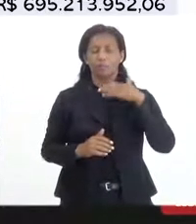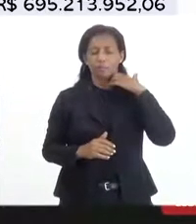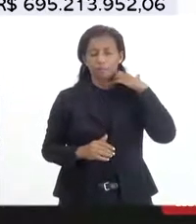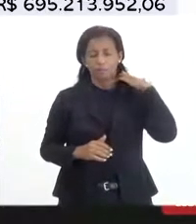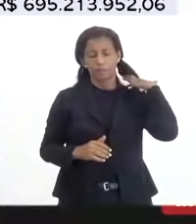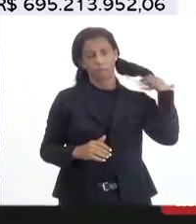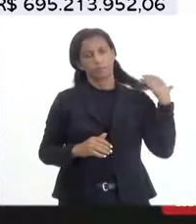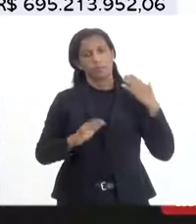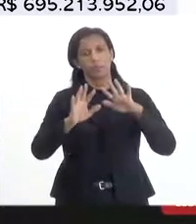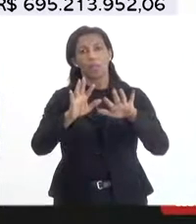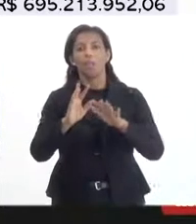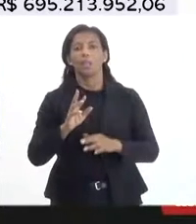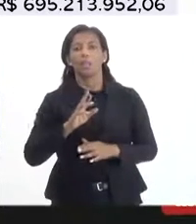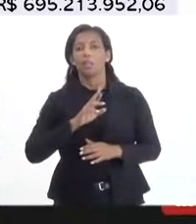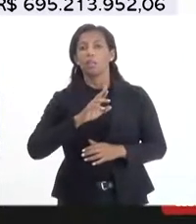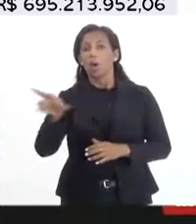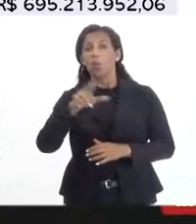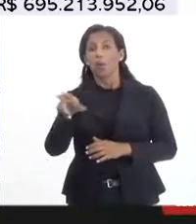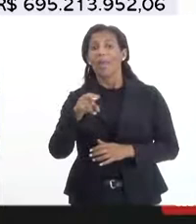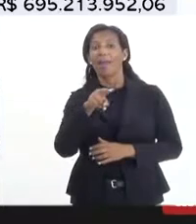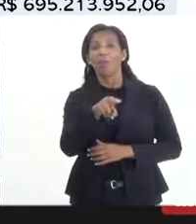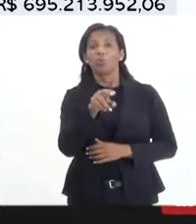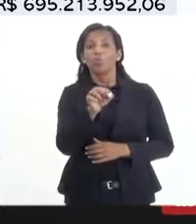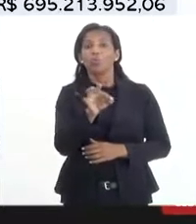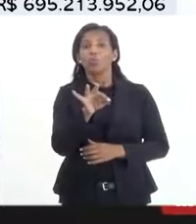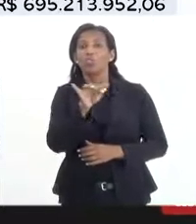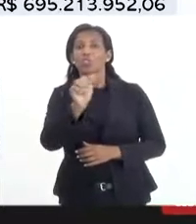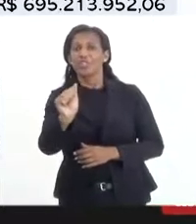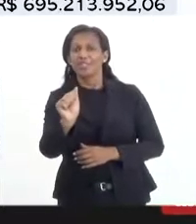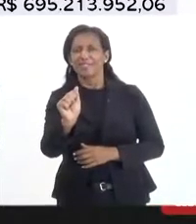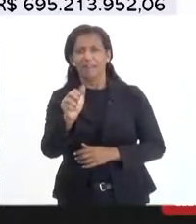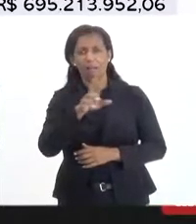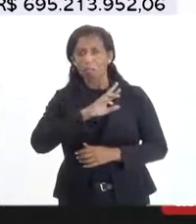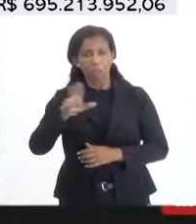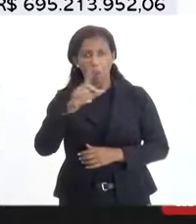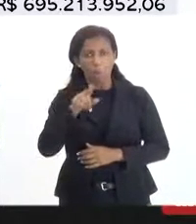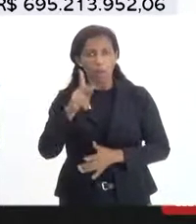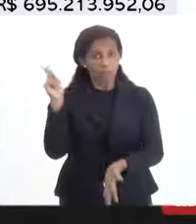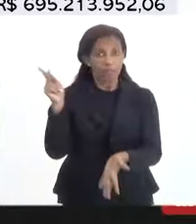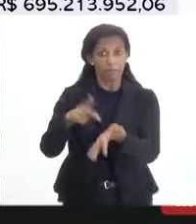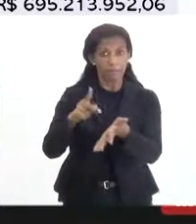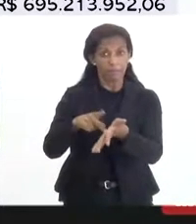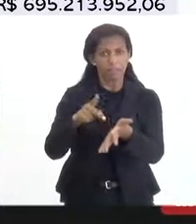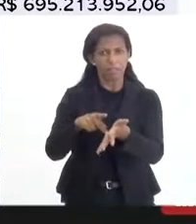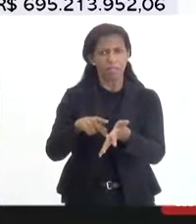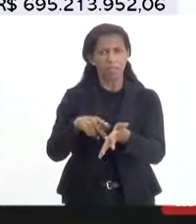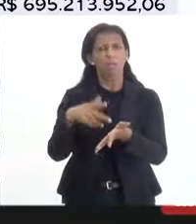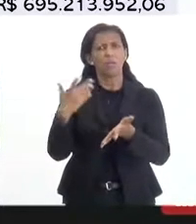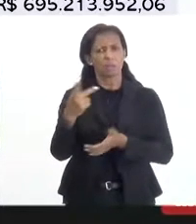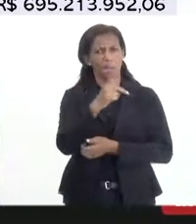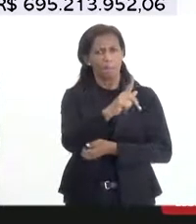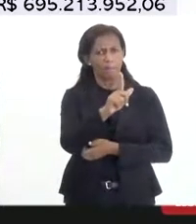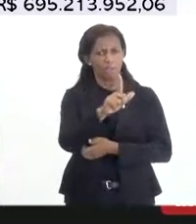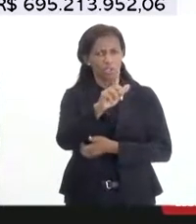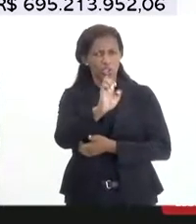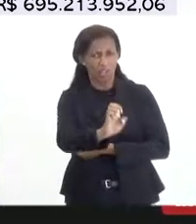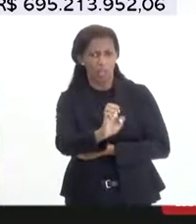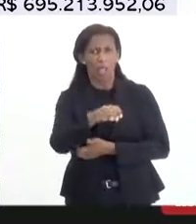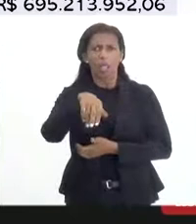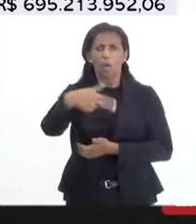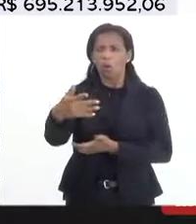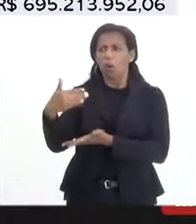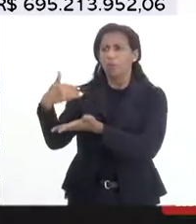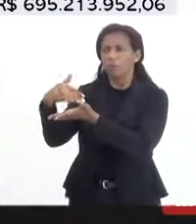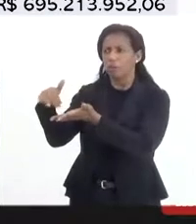É absolutamente verdadeiro. Eu já oficiei, tanto a Procuradoria quanto a Fazenda, as questões que eu